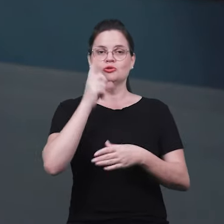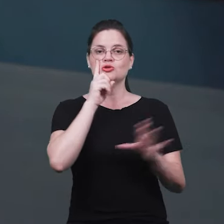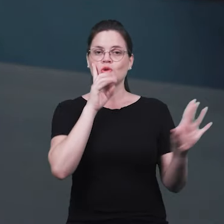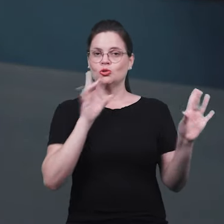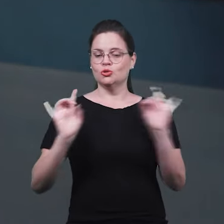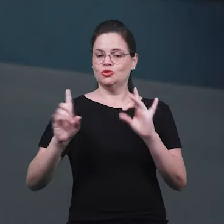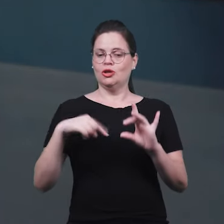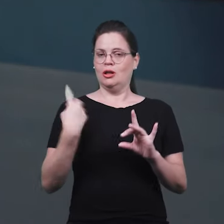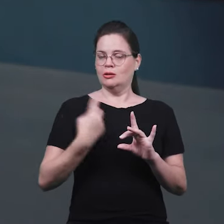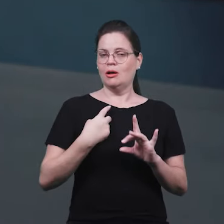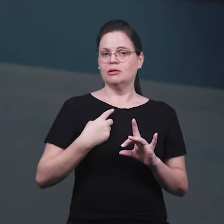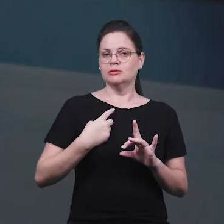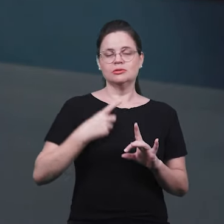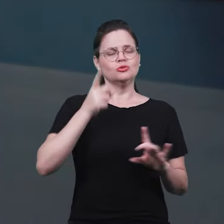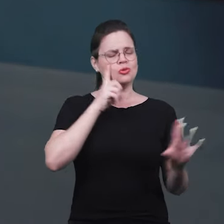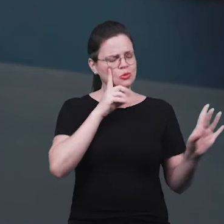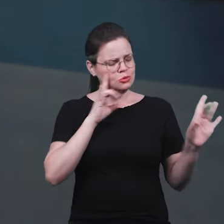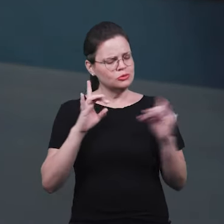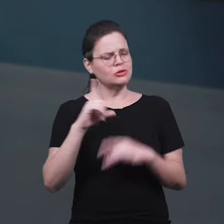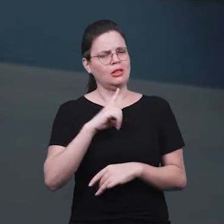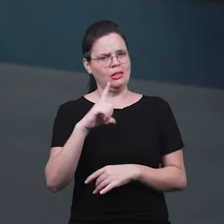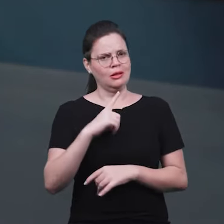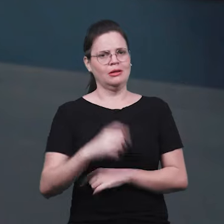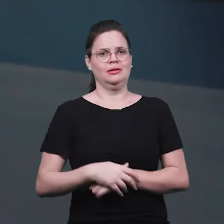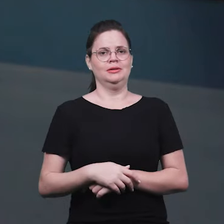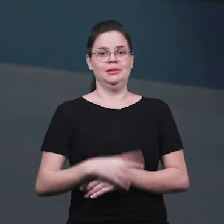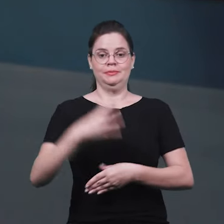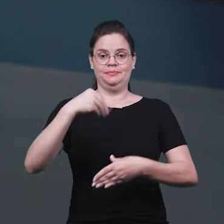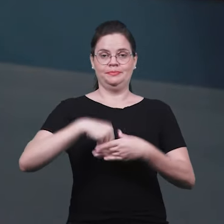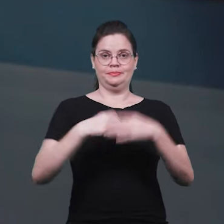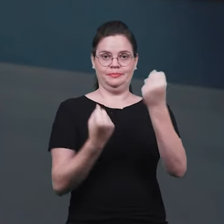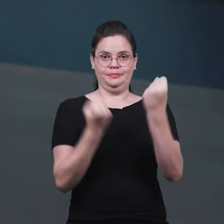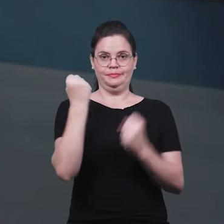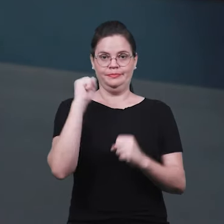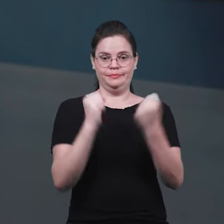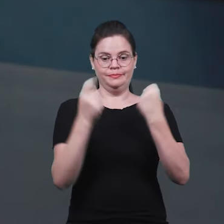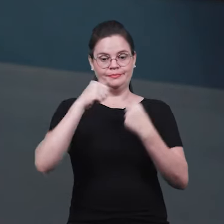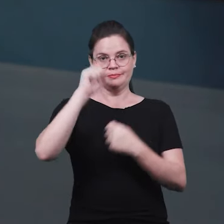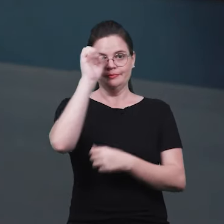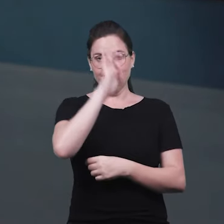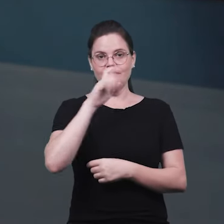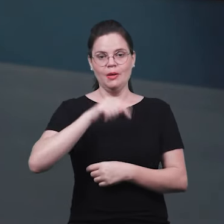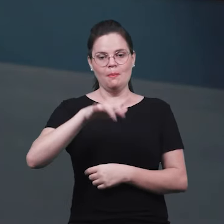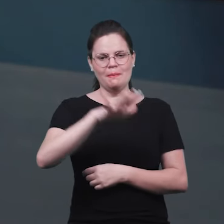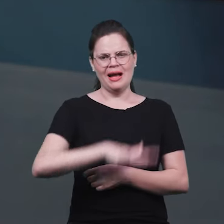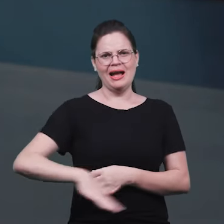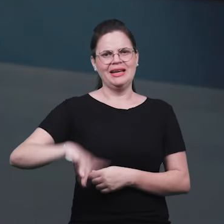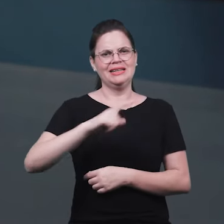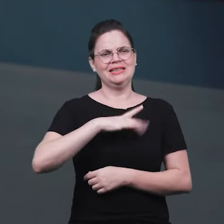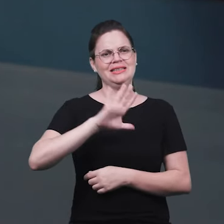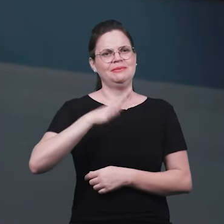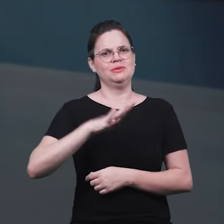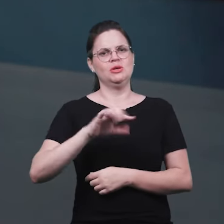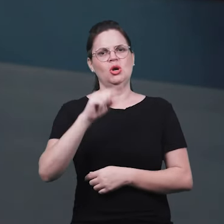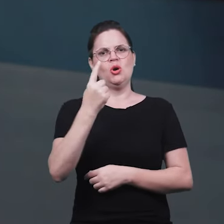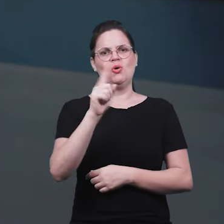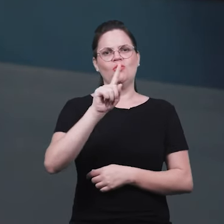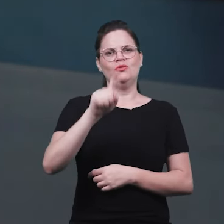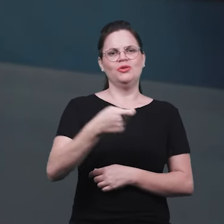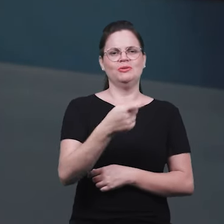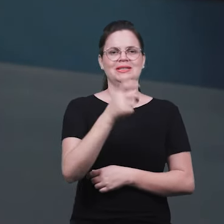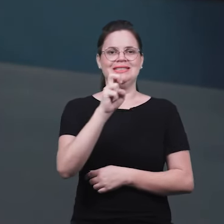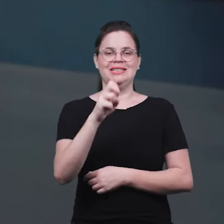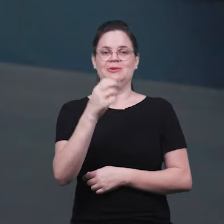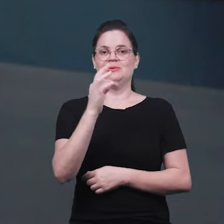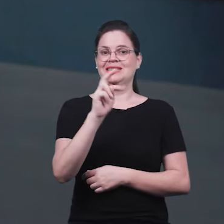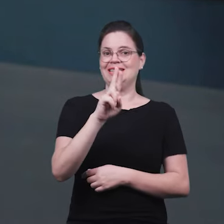ela está no nosso cotidiano, e ela, dentro da indústria no Brasil, é uma área que movimenta em torno de 1,5 trilhões